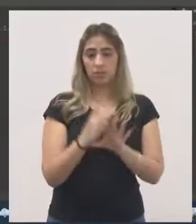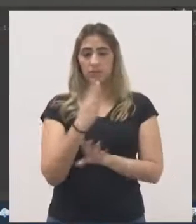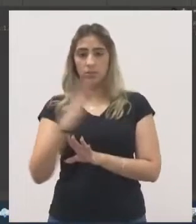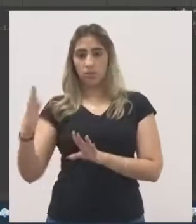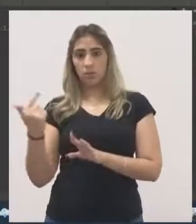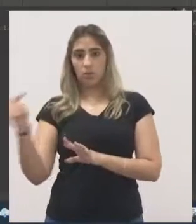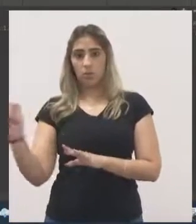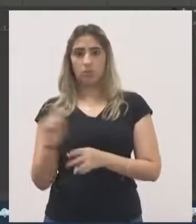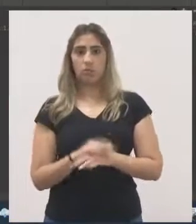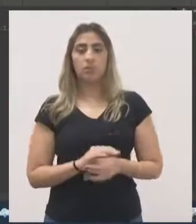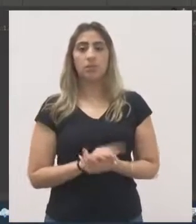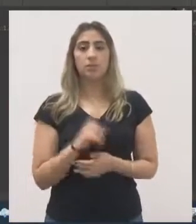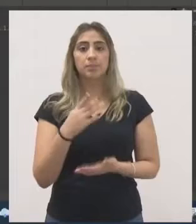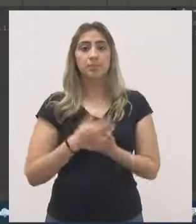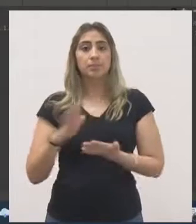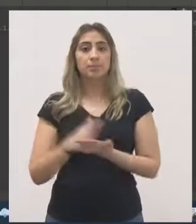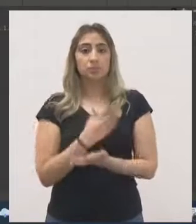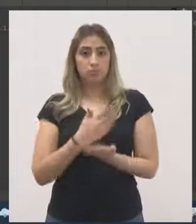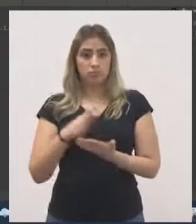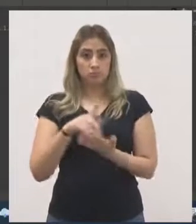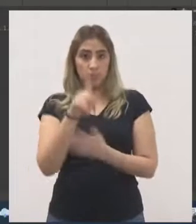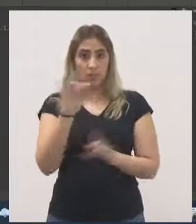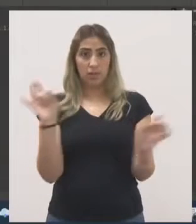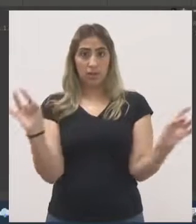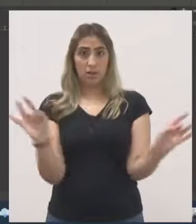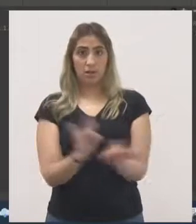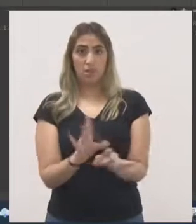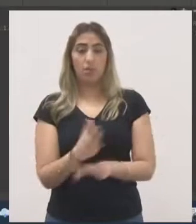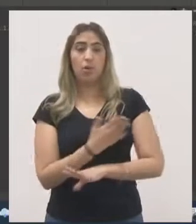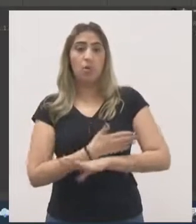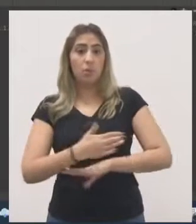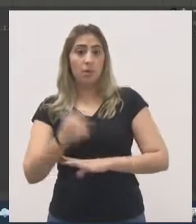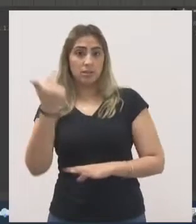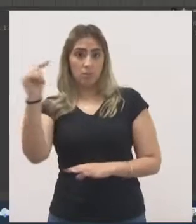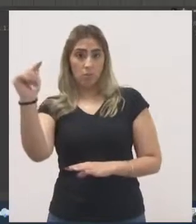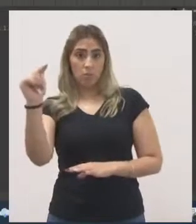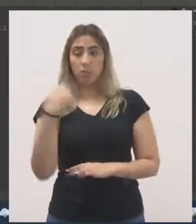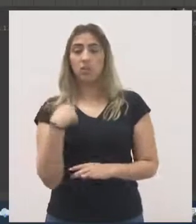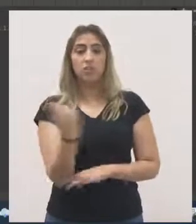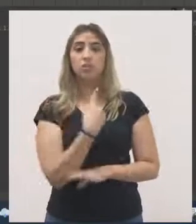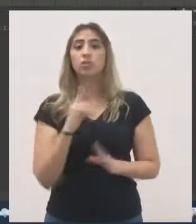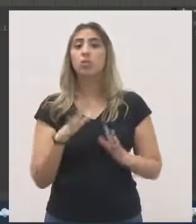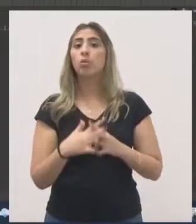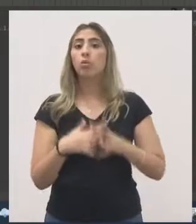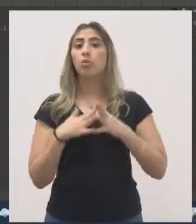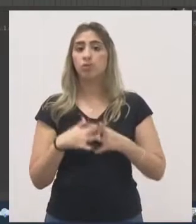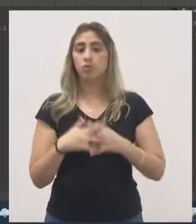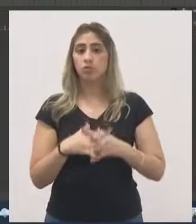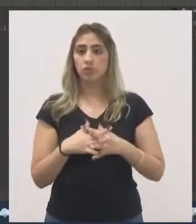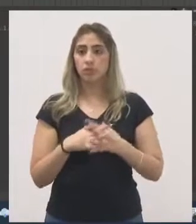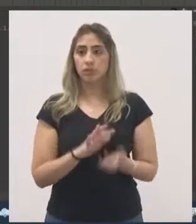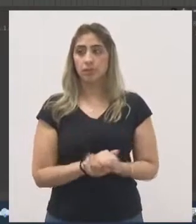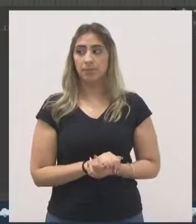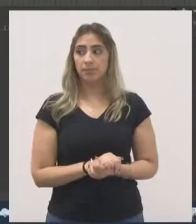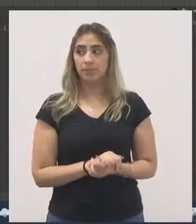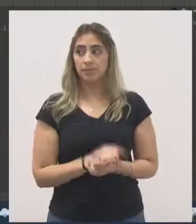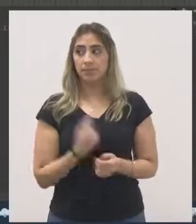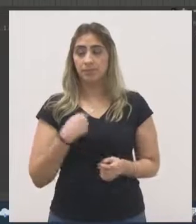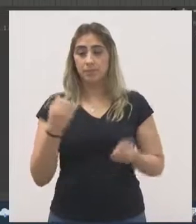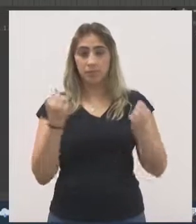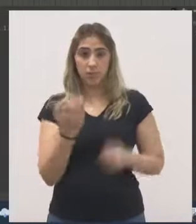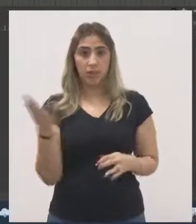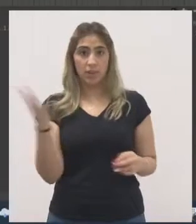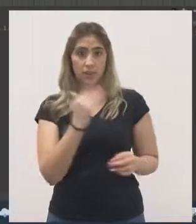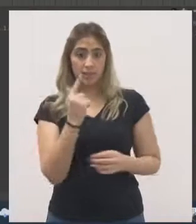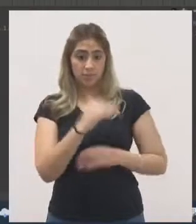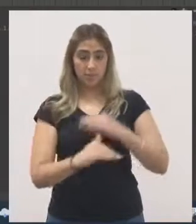que essa acaba, começa a outra, para a gente não confundir. Então, se a gente quisesse trazer aqui para